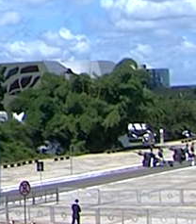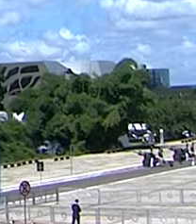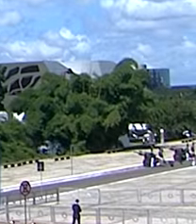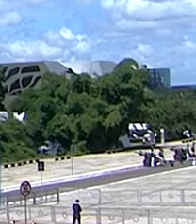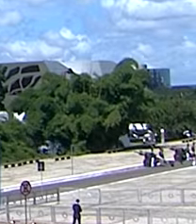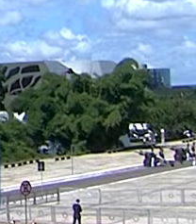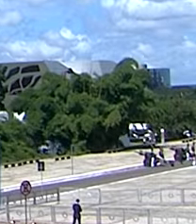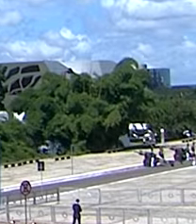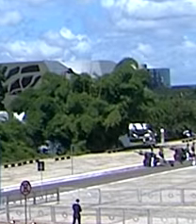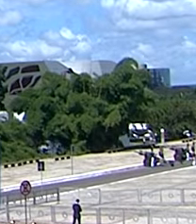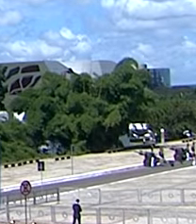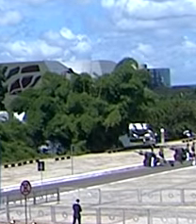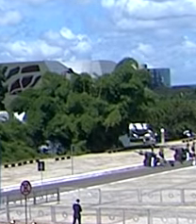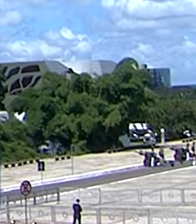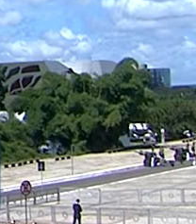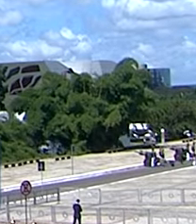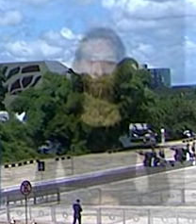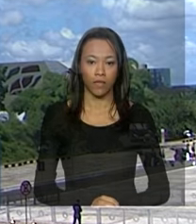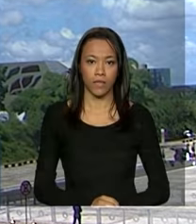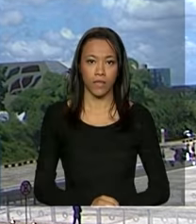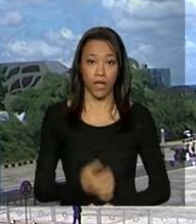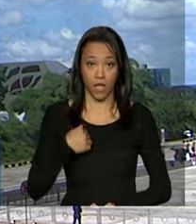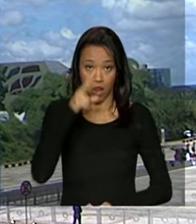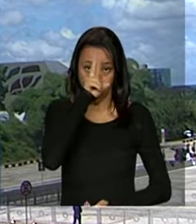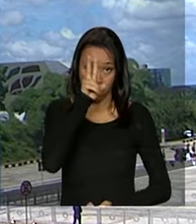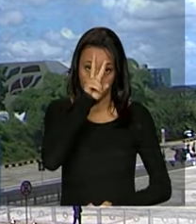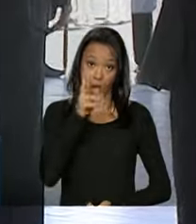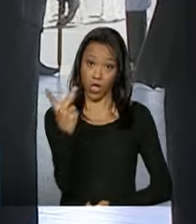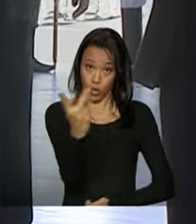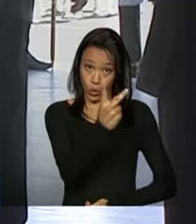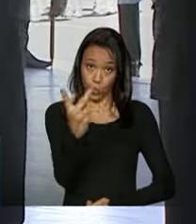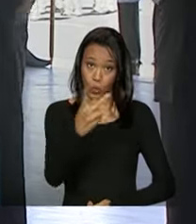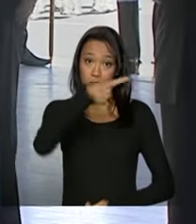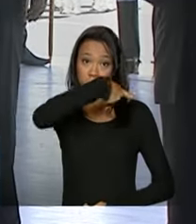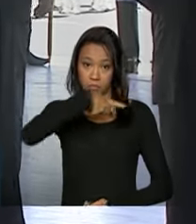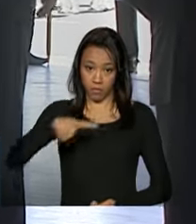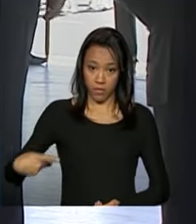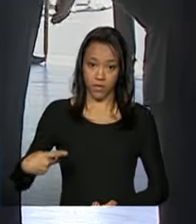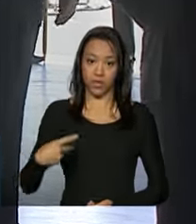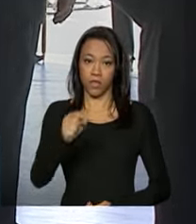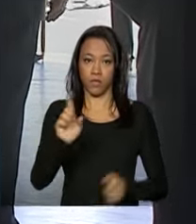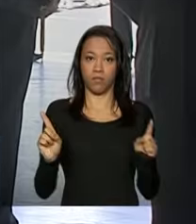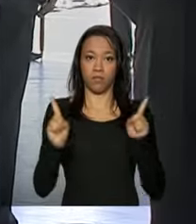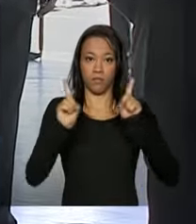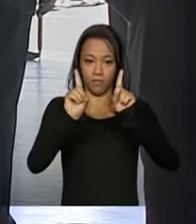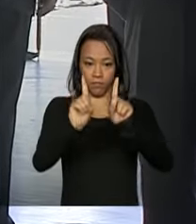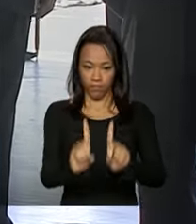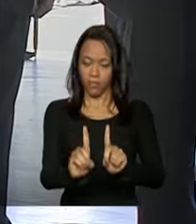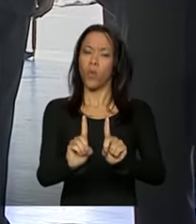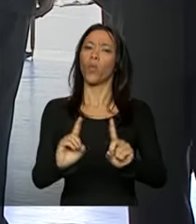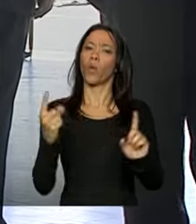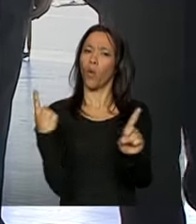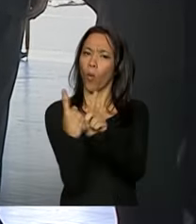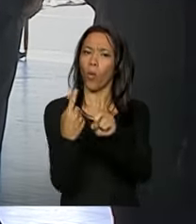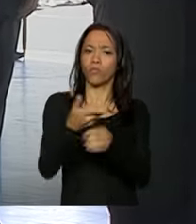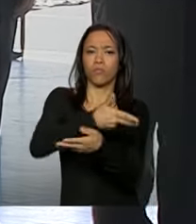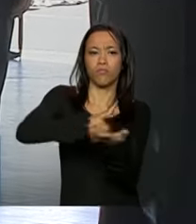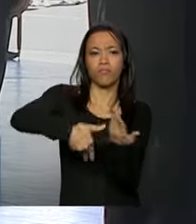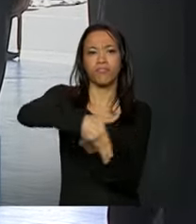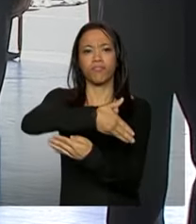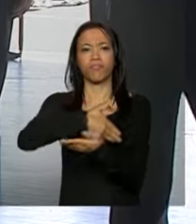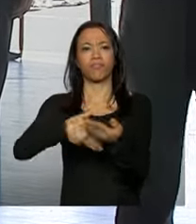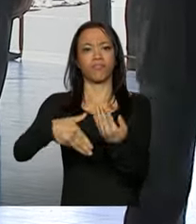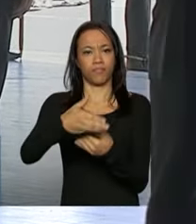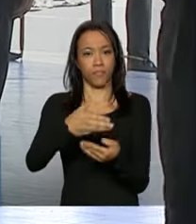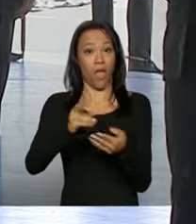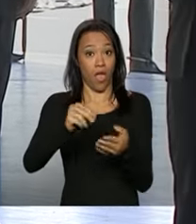Lembrando que as duas presidentas têm programadas ainda para hoje encontro bilateral. O encontro bilateral